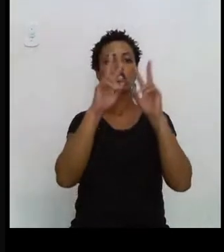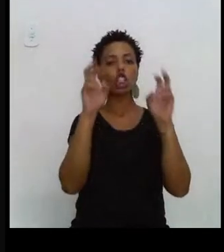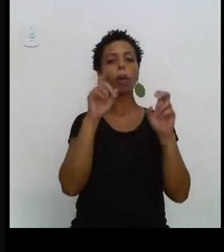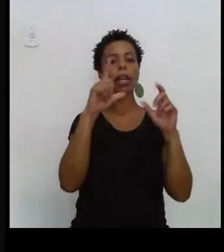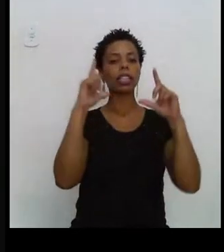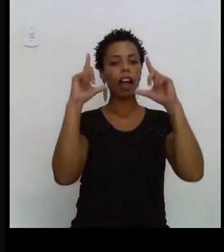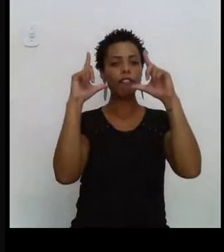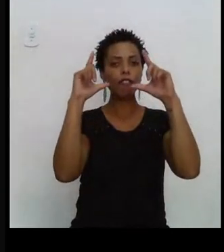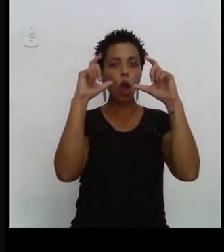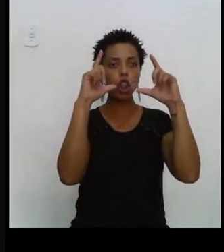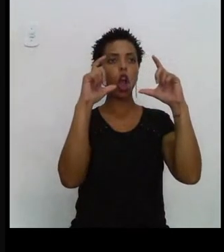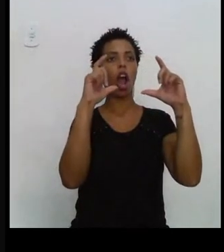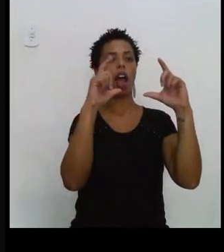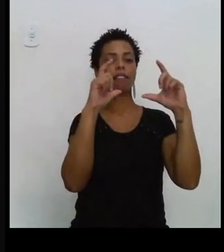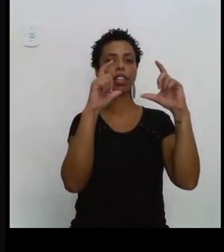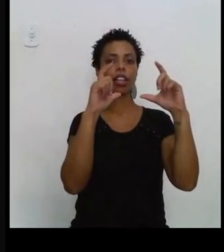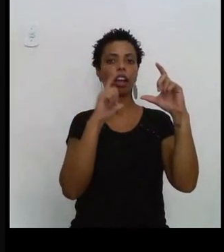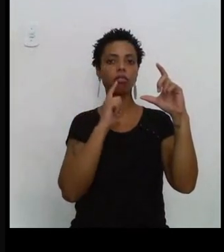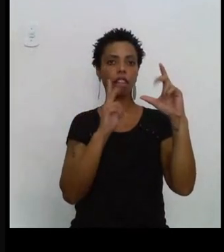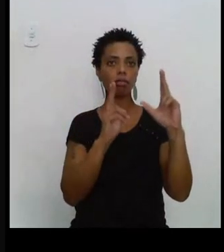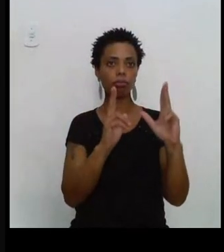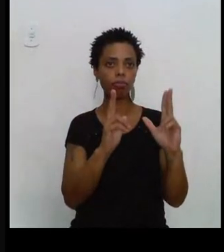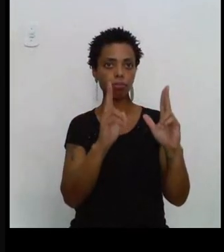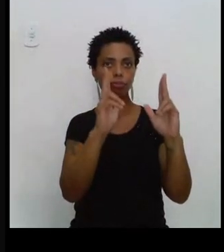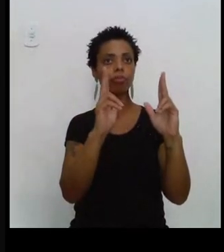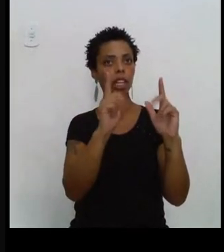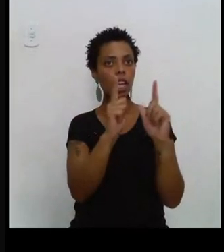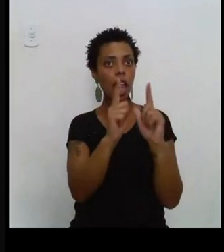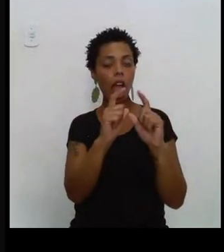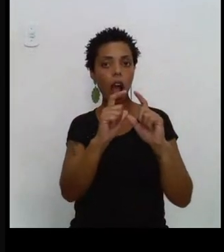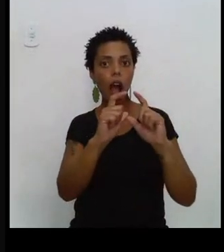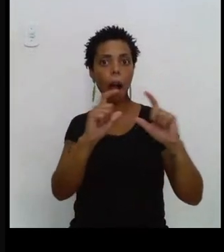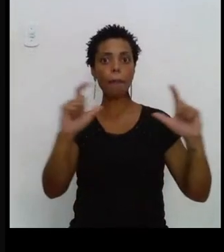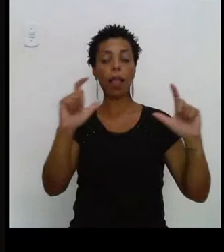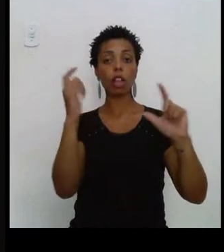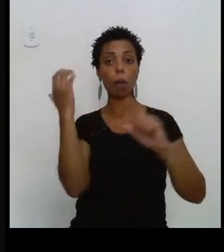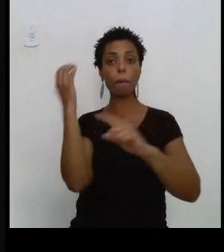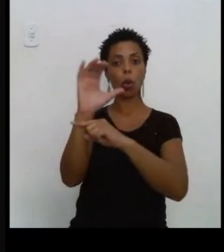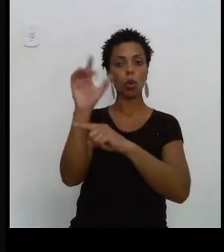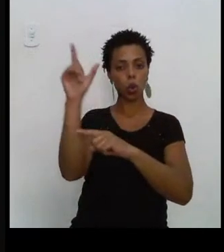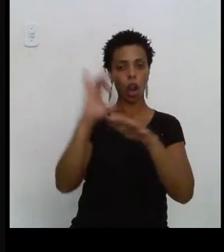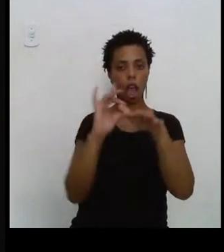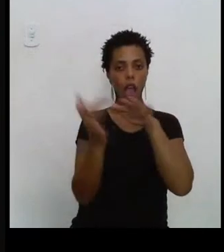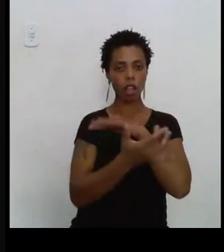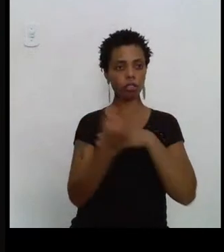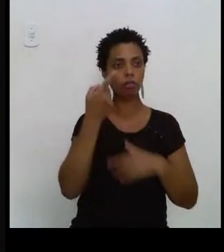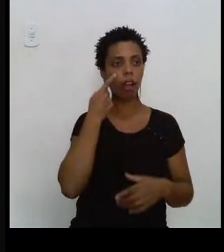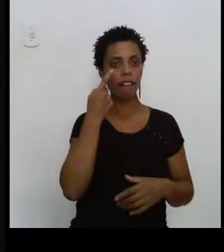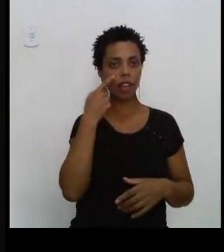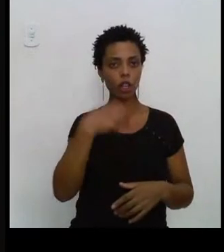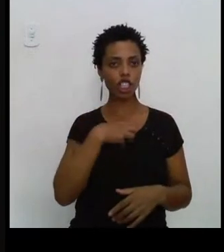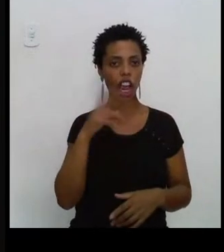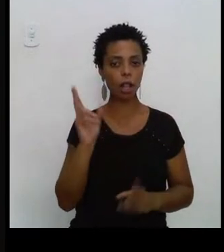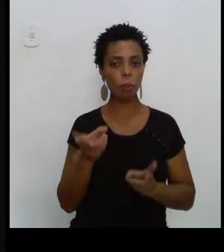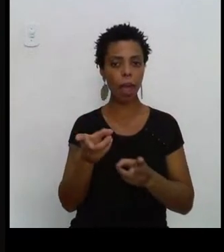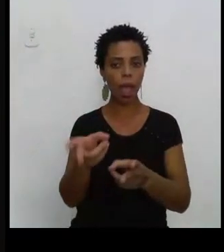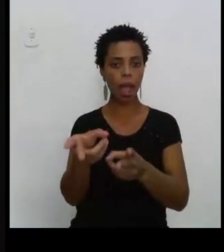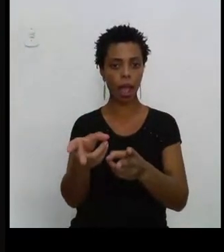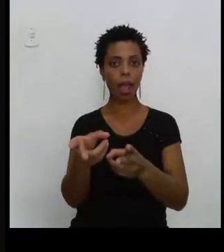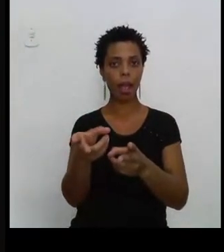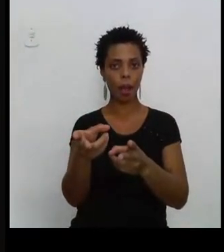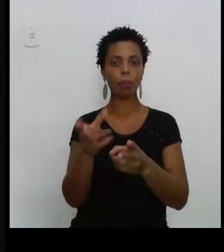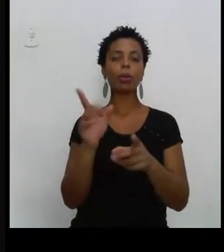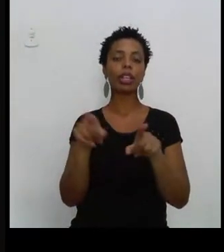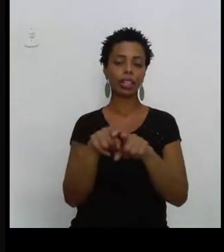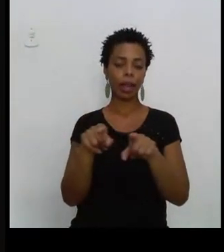circularam tanto impresso sociais principais - 19 Pampulha a presença hegemônica tão vendo nos